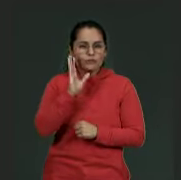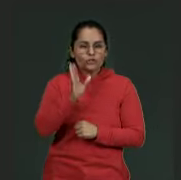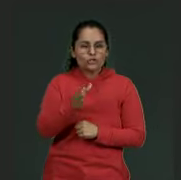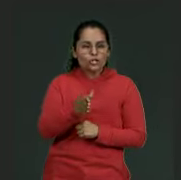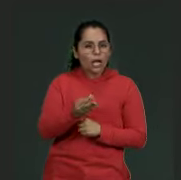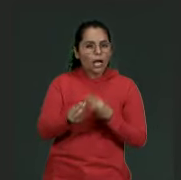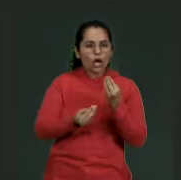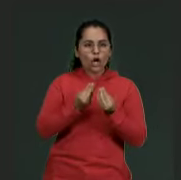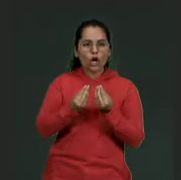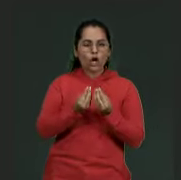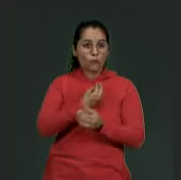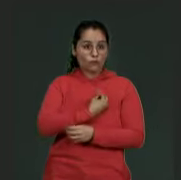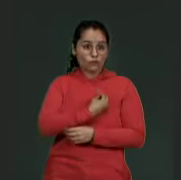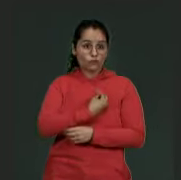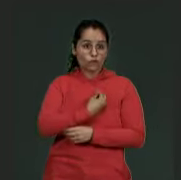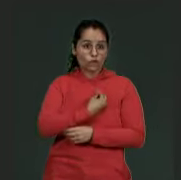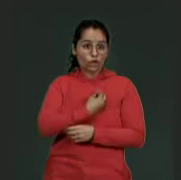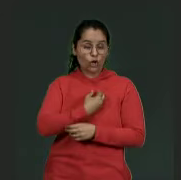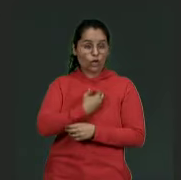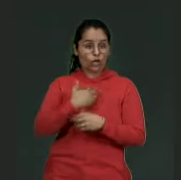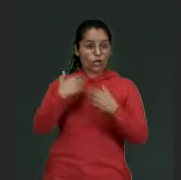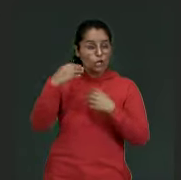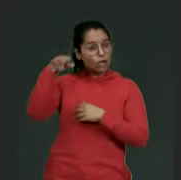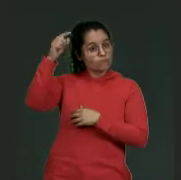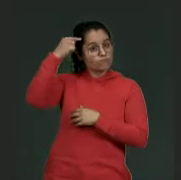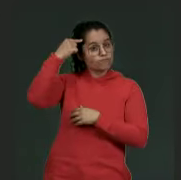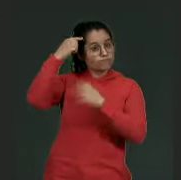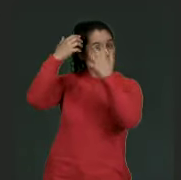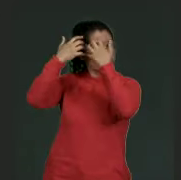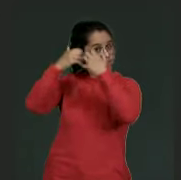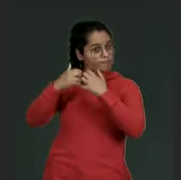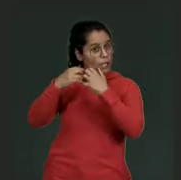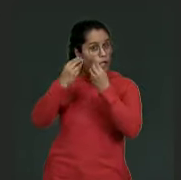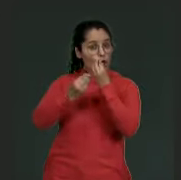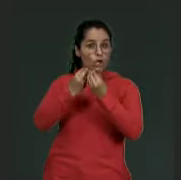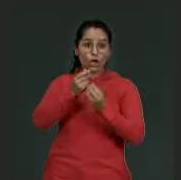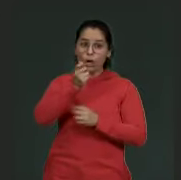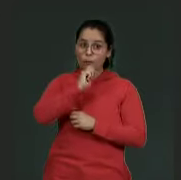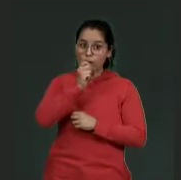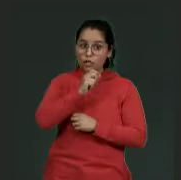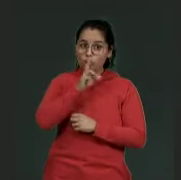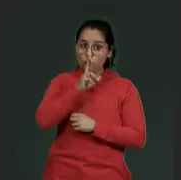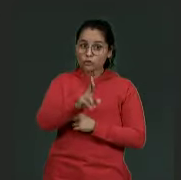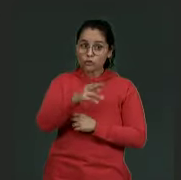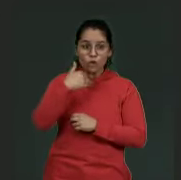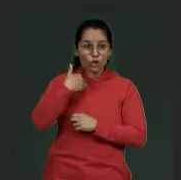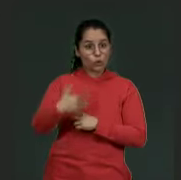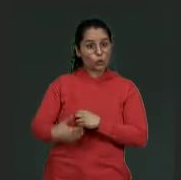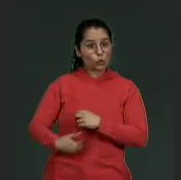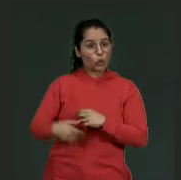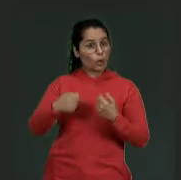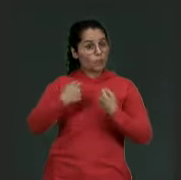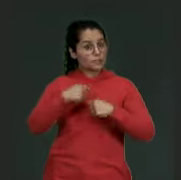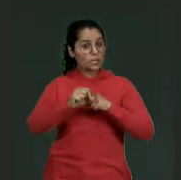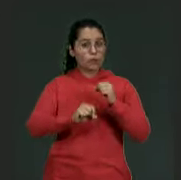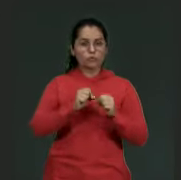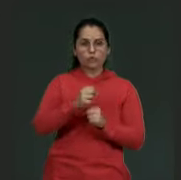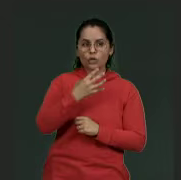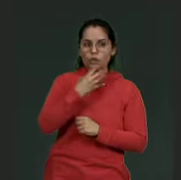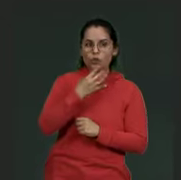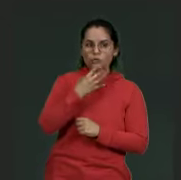um pouco sobre o funcionamento do sistema nervoso e como que a droga atua sobre o corpo, devemos